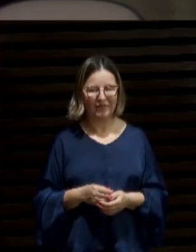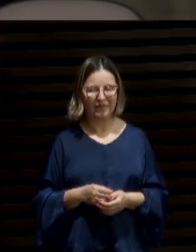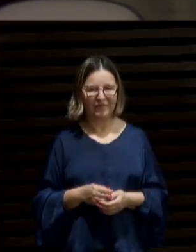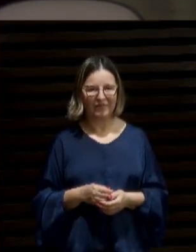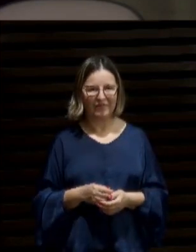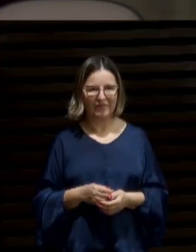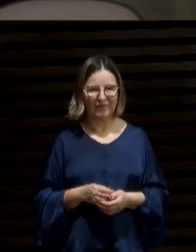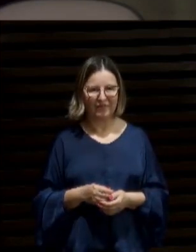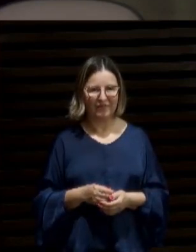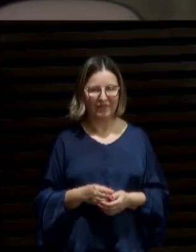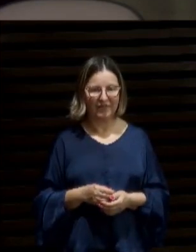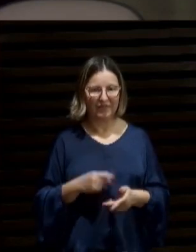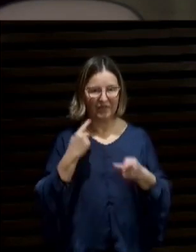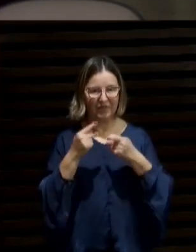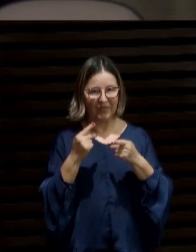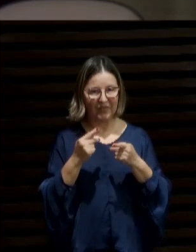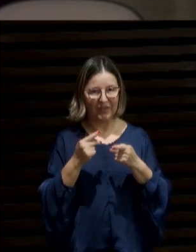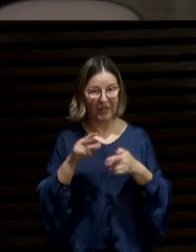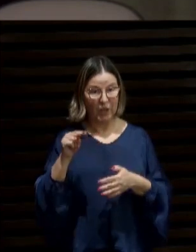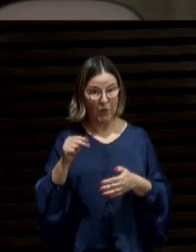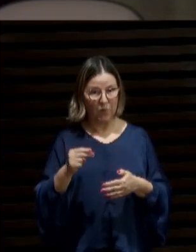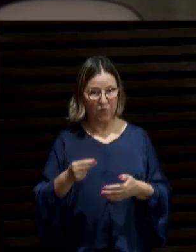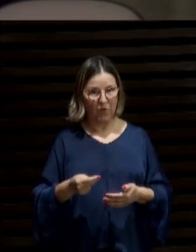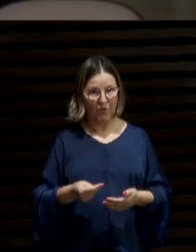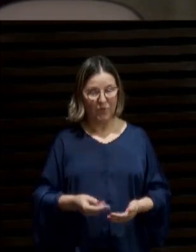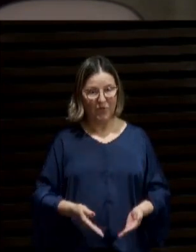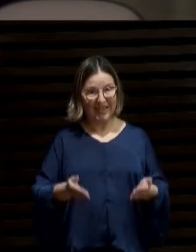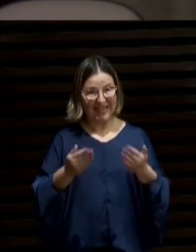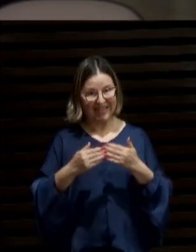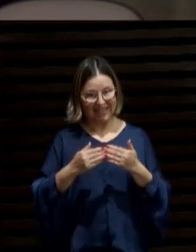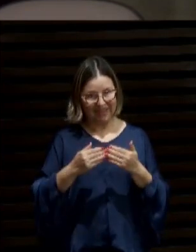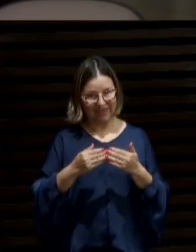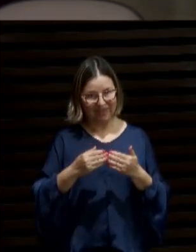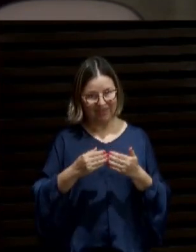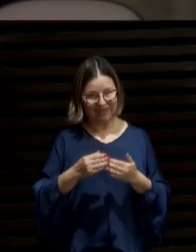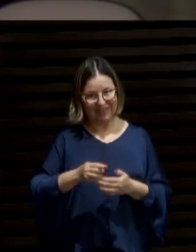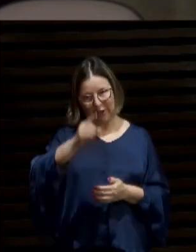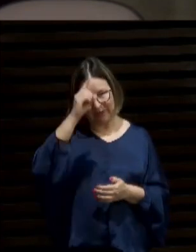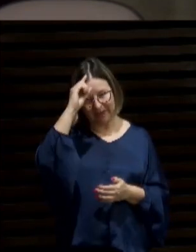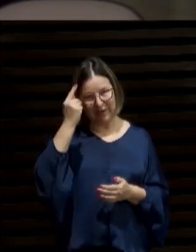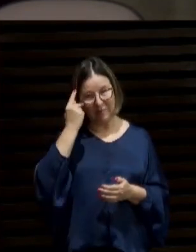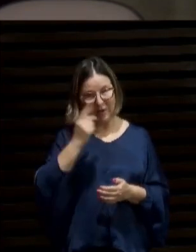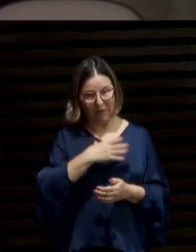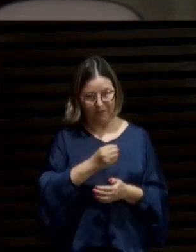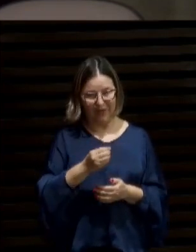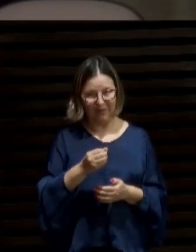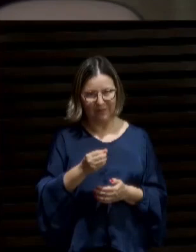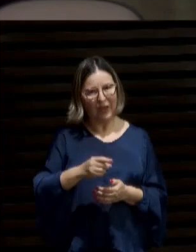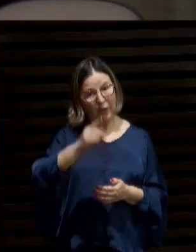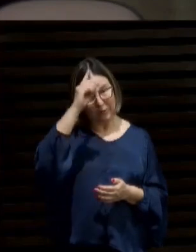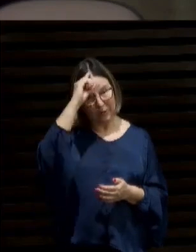assim, assim como deste autoridade ao Filho, a autoridade